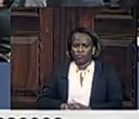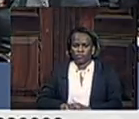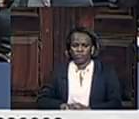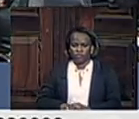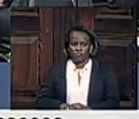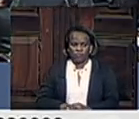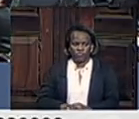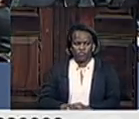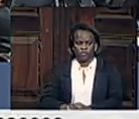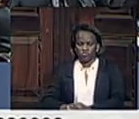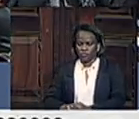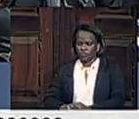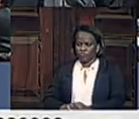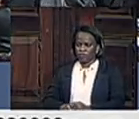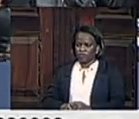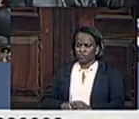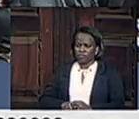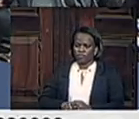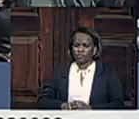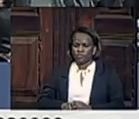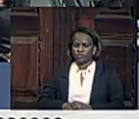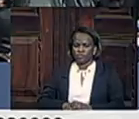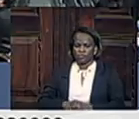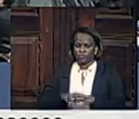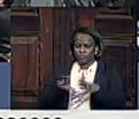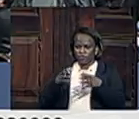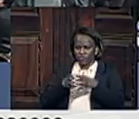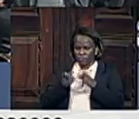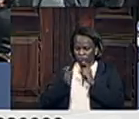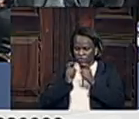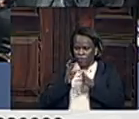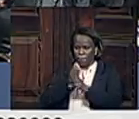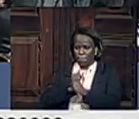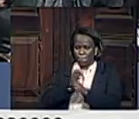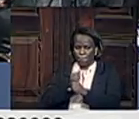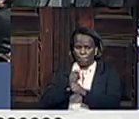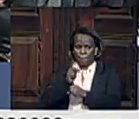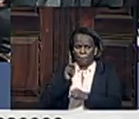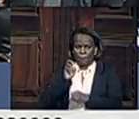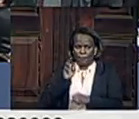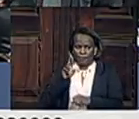parecer favorável. Pela Comissão de Orçamento, deputado Pedro Fernandes.